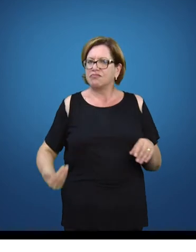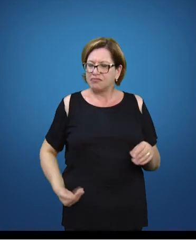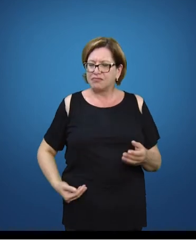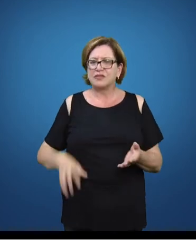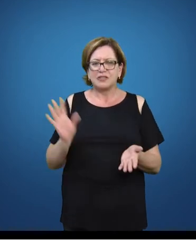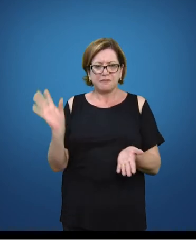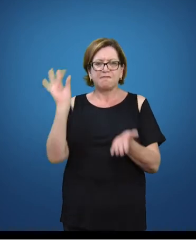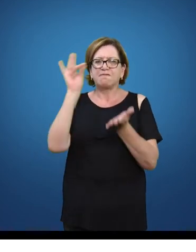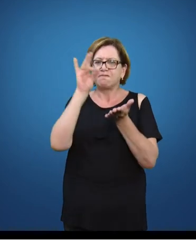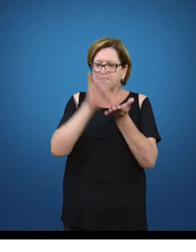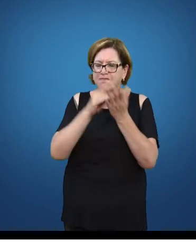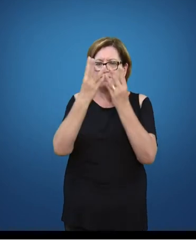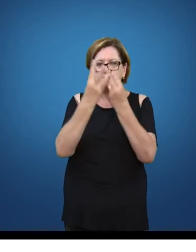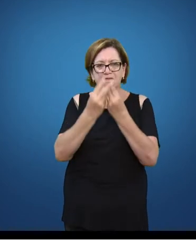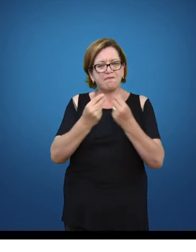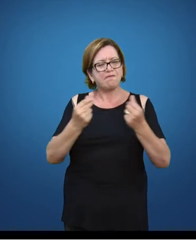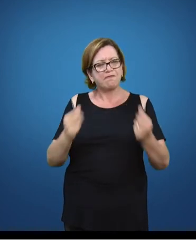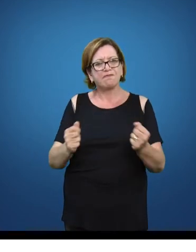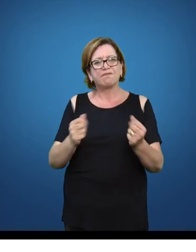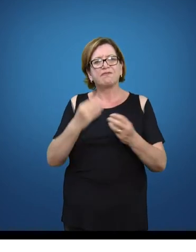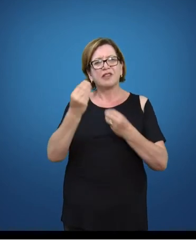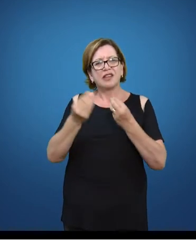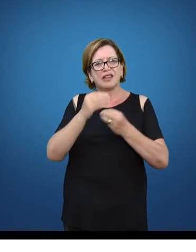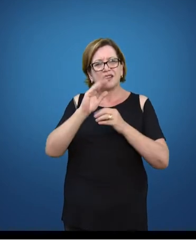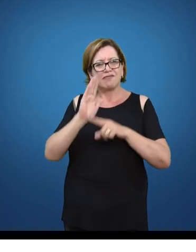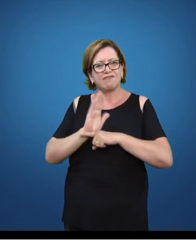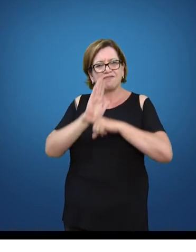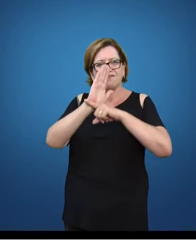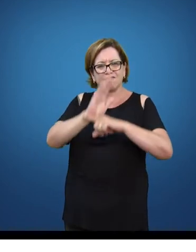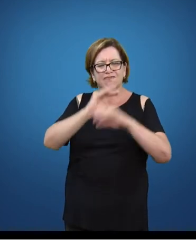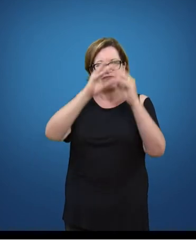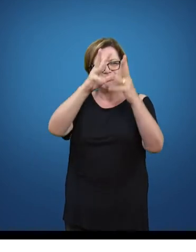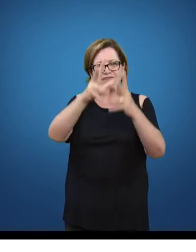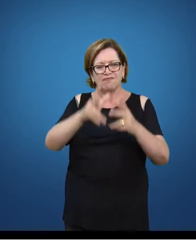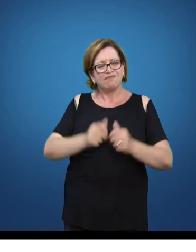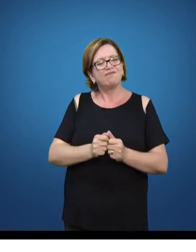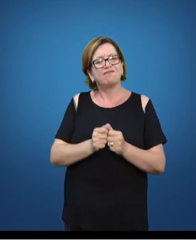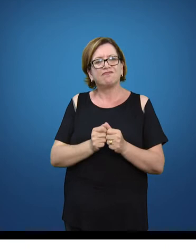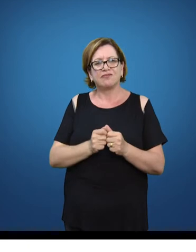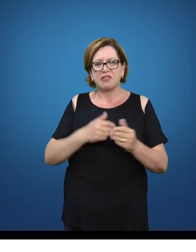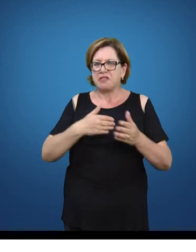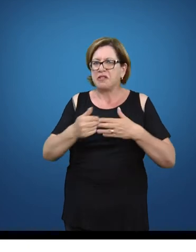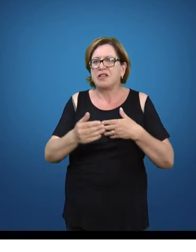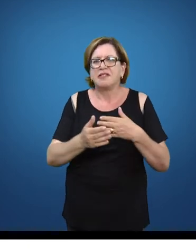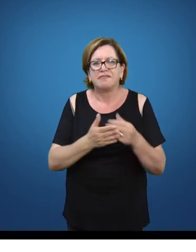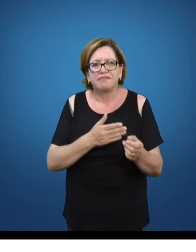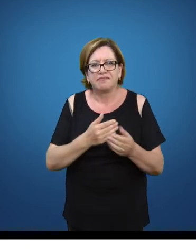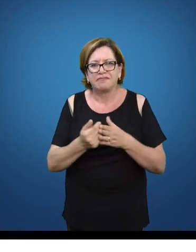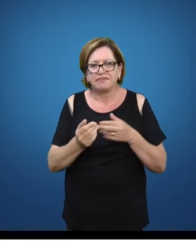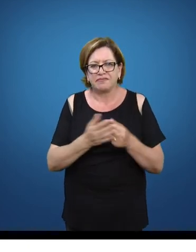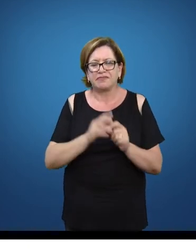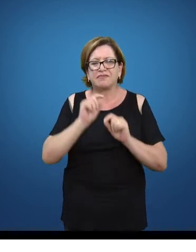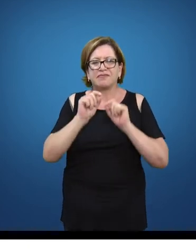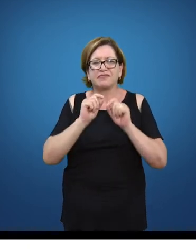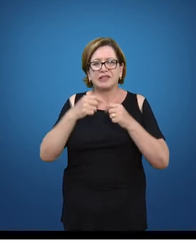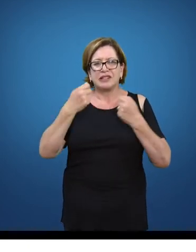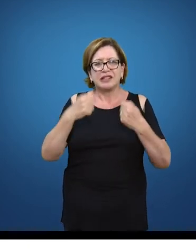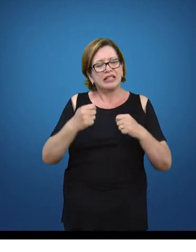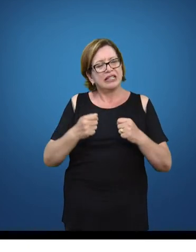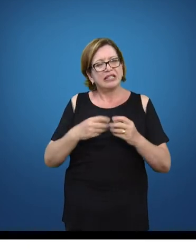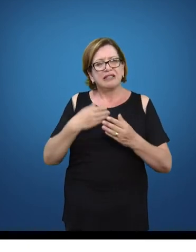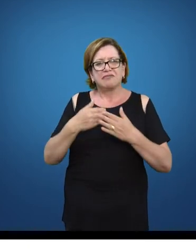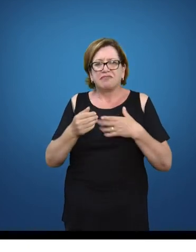realmente de qualidade que atenda a todos independente da sua necessidade